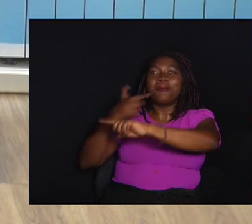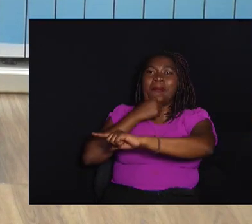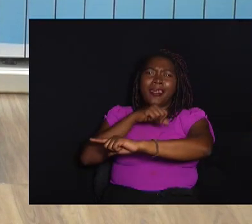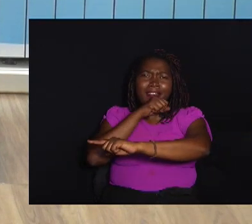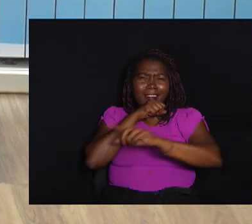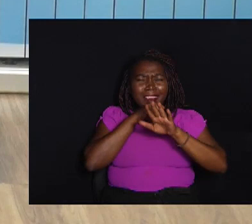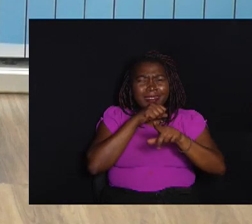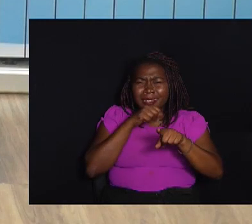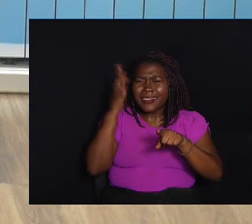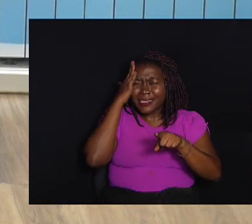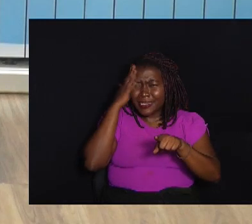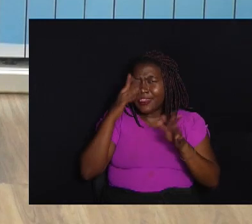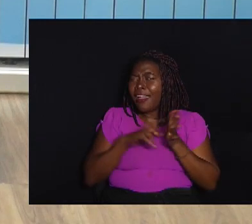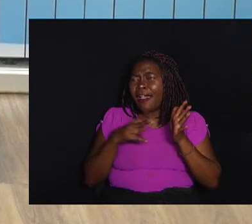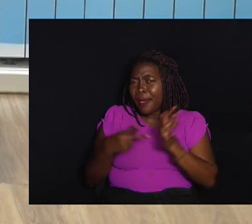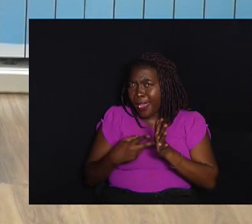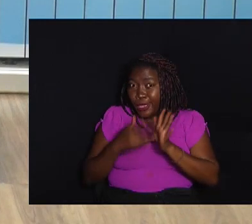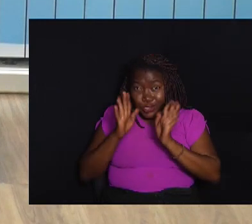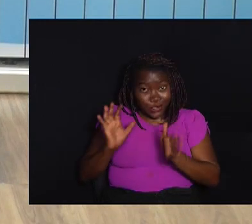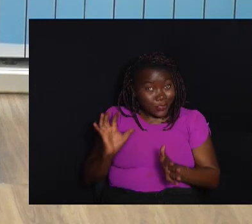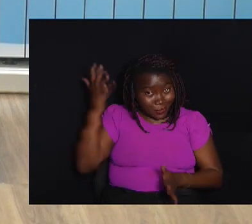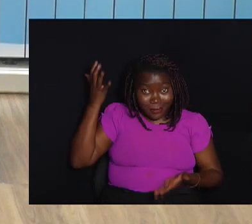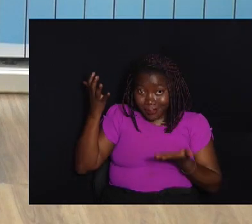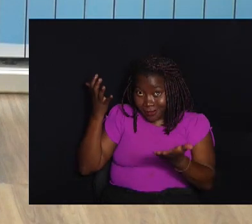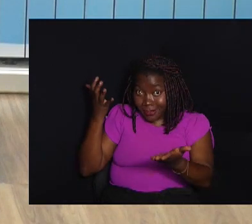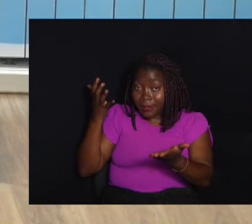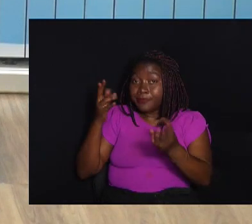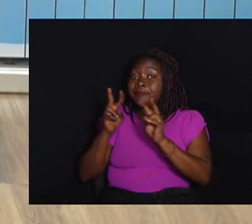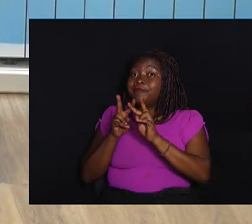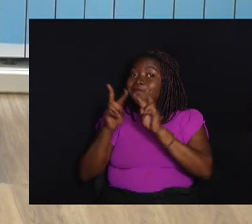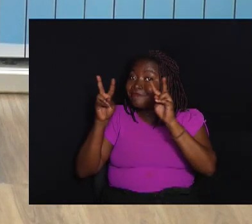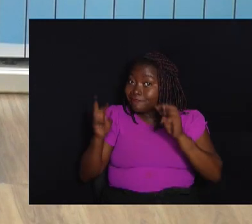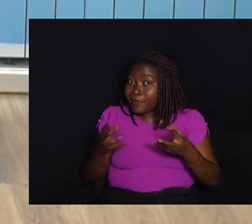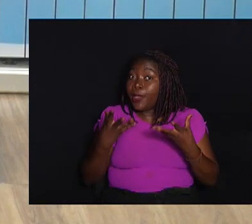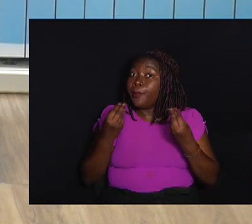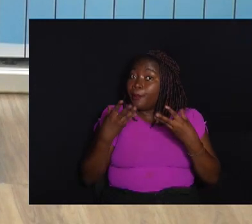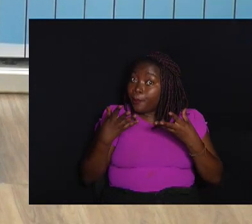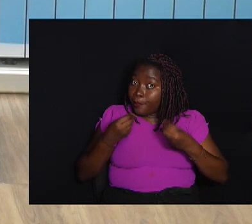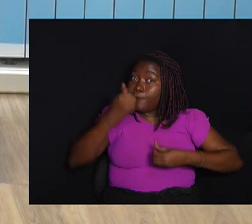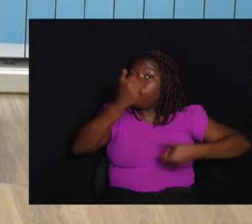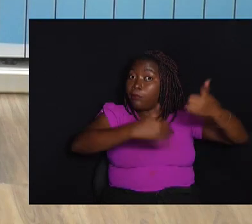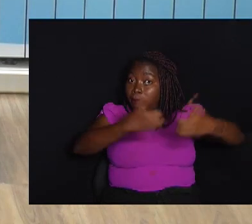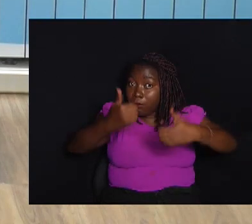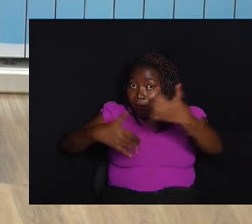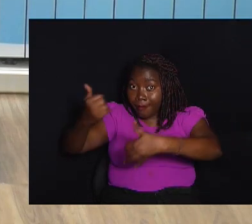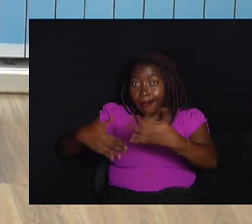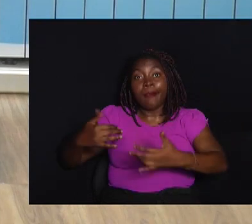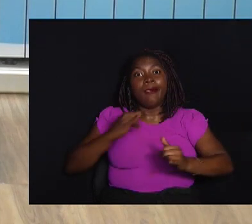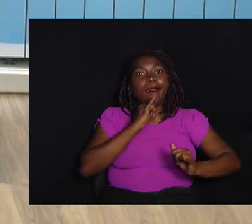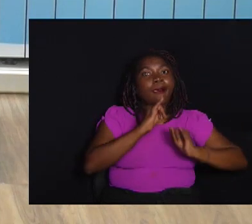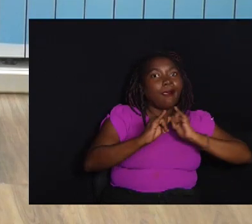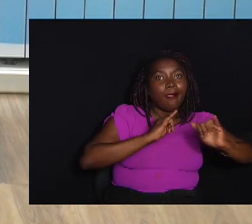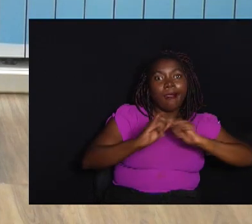falar? Você já passou por essa situação? Um tema que tem sido muito abordado, né, pela imprensa, pelas